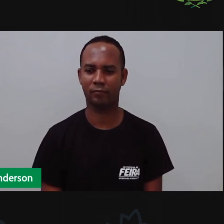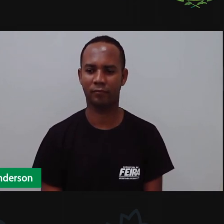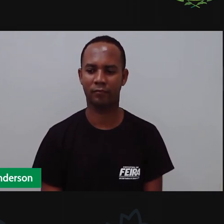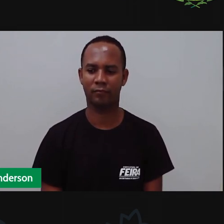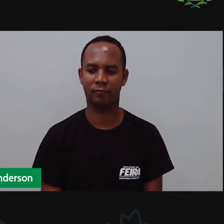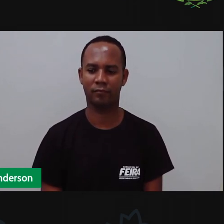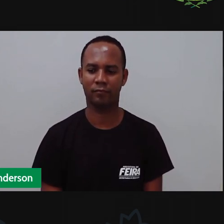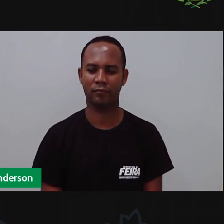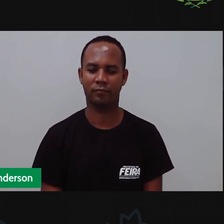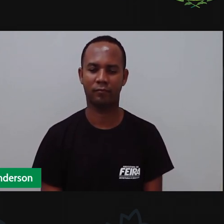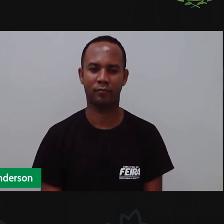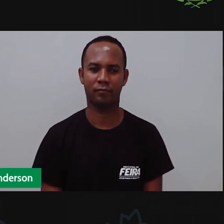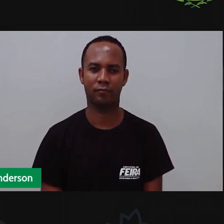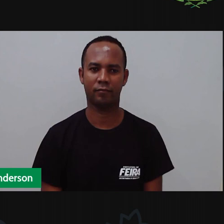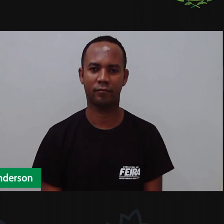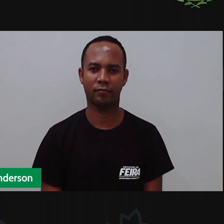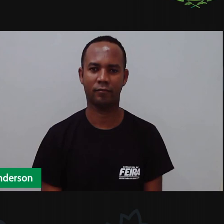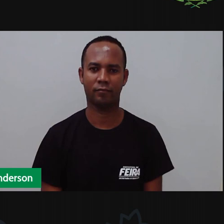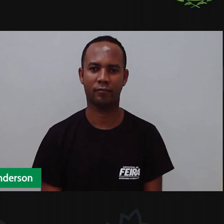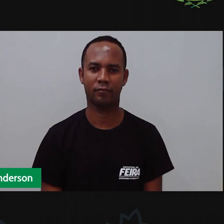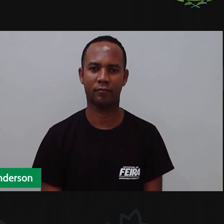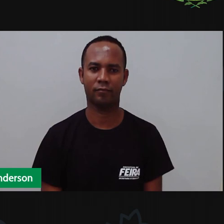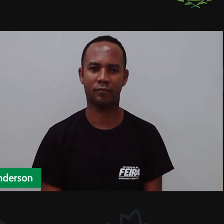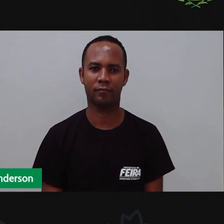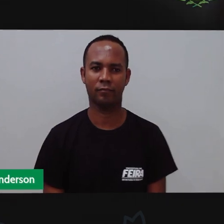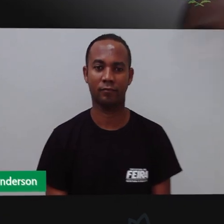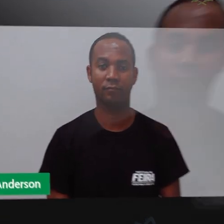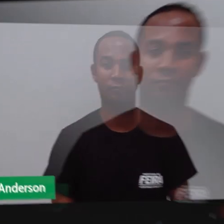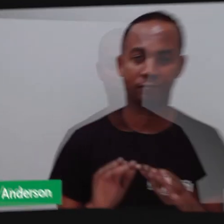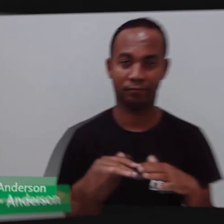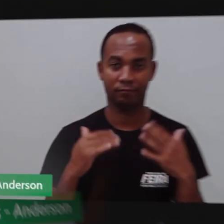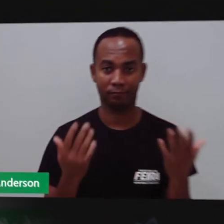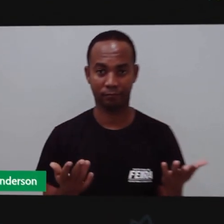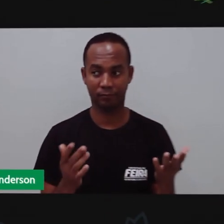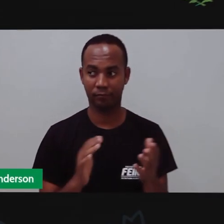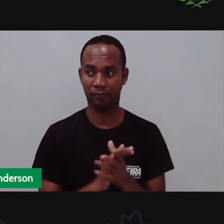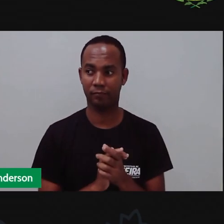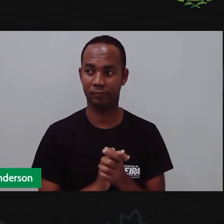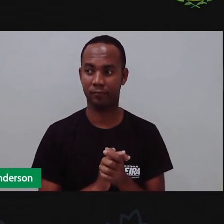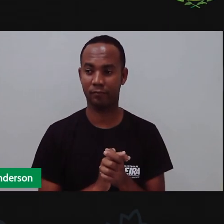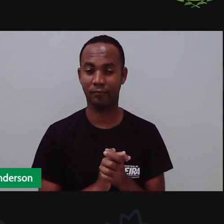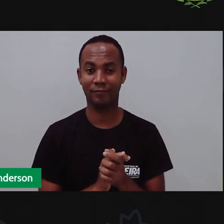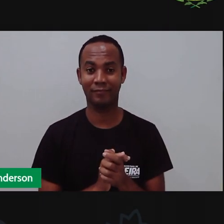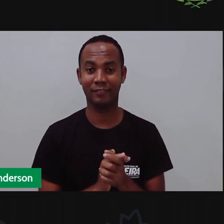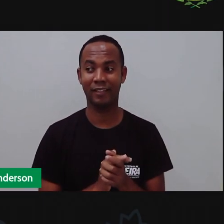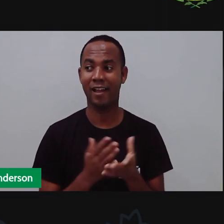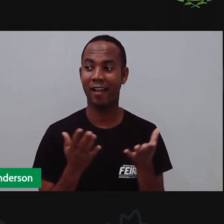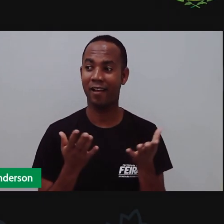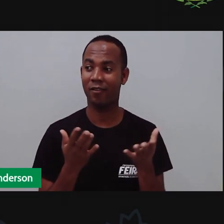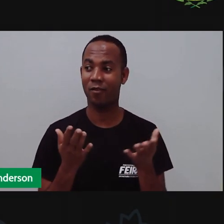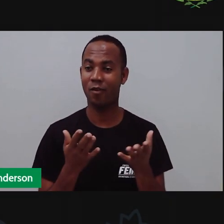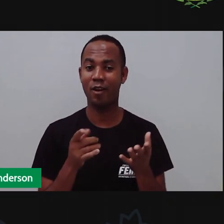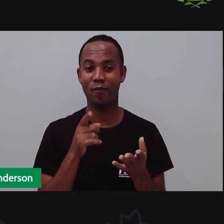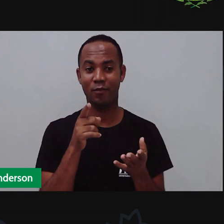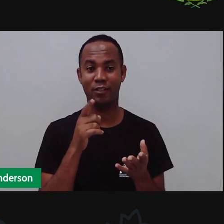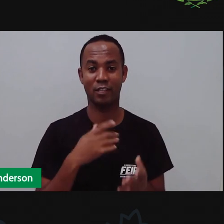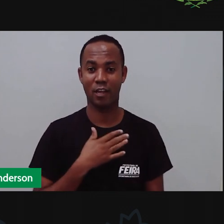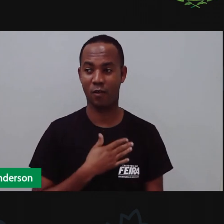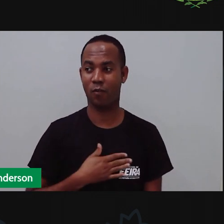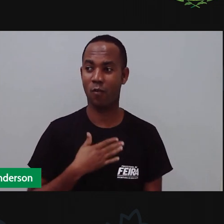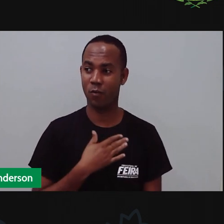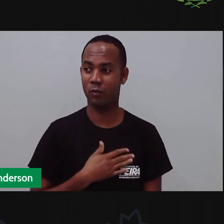Vamos lá? 5, 4, 3, 2, 1. E aí, meus amores, o que vocês acharam,